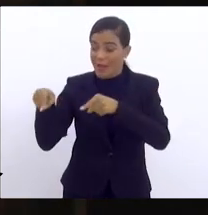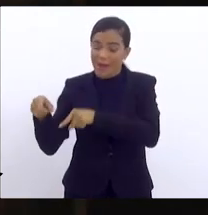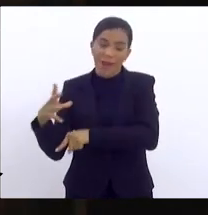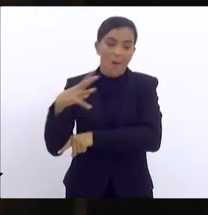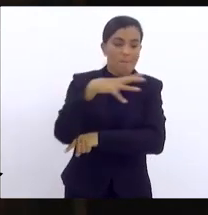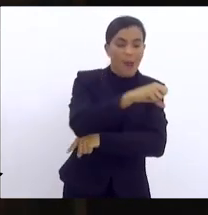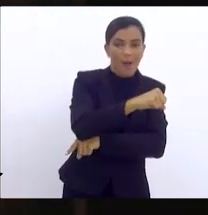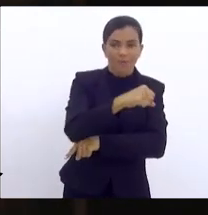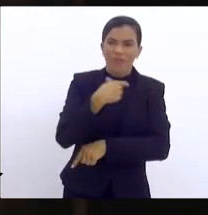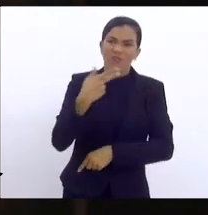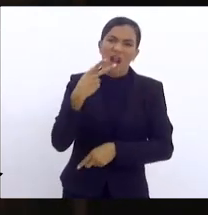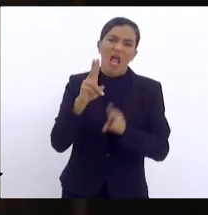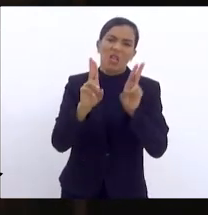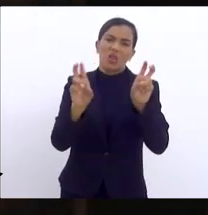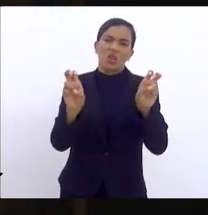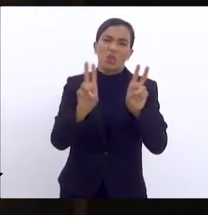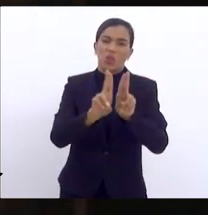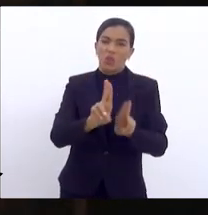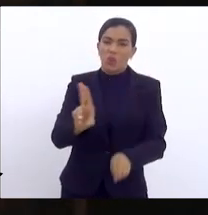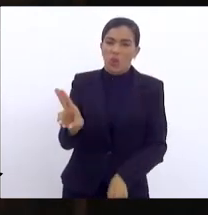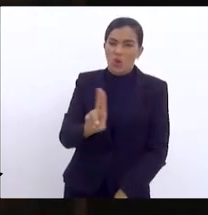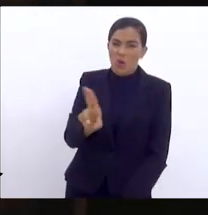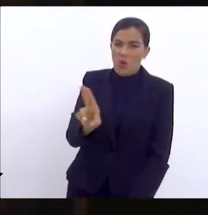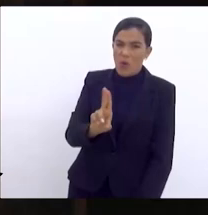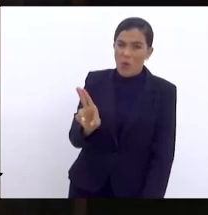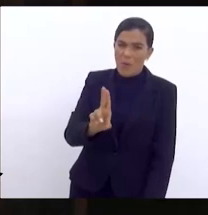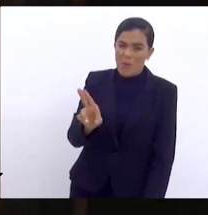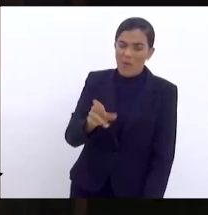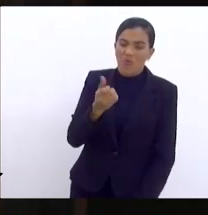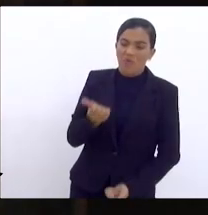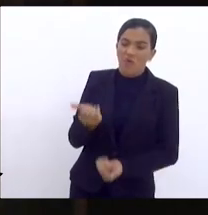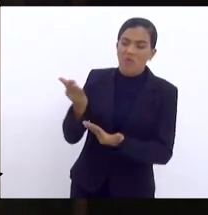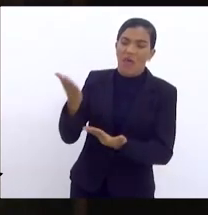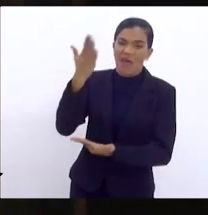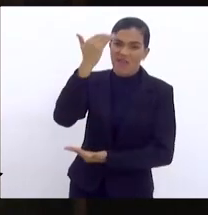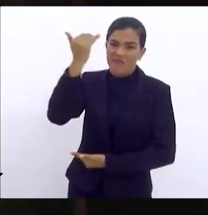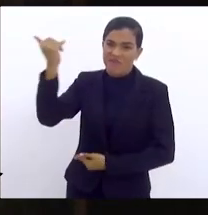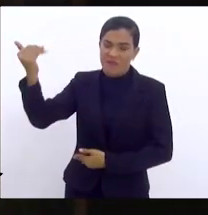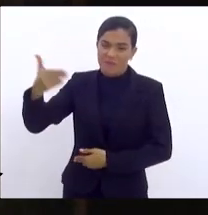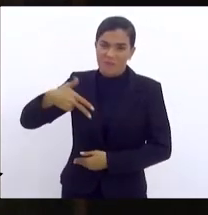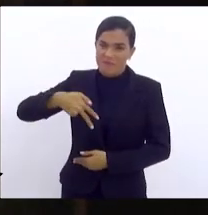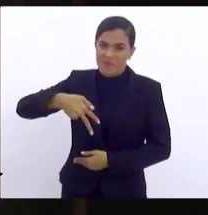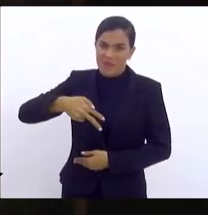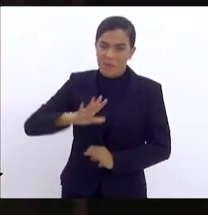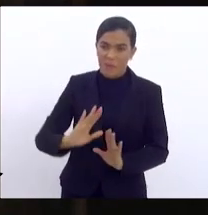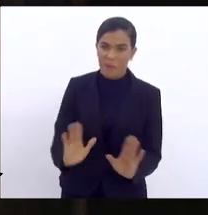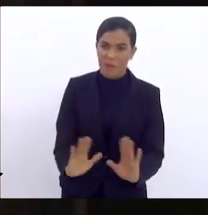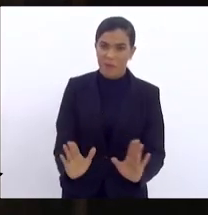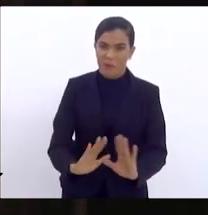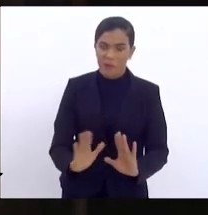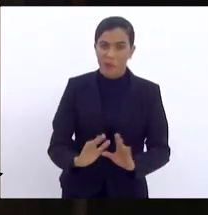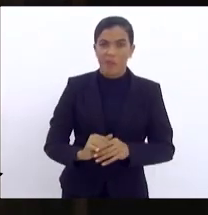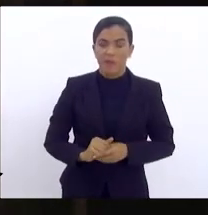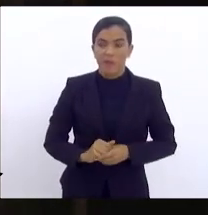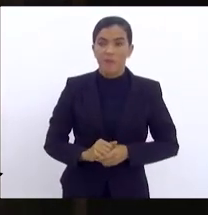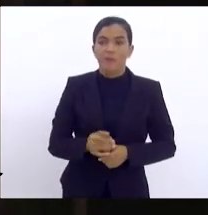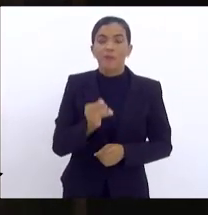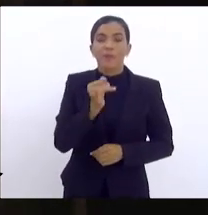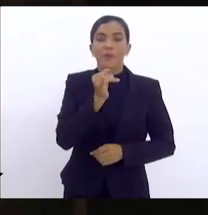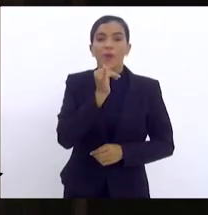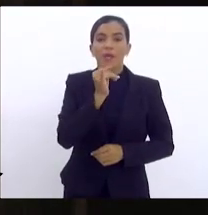você tá nomes aqui eu não acho que eu não tenho que dar Ibope para vagabundo você tá até um exemplo da